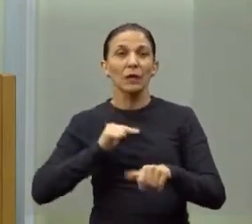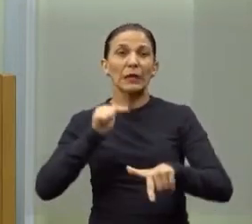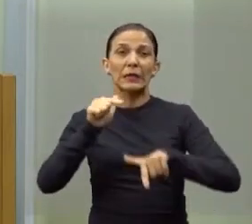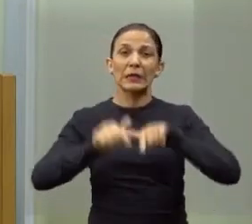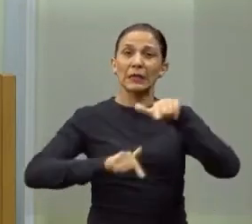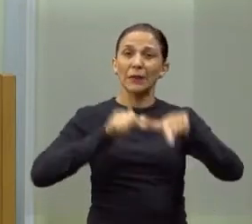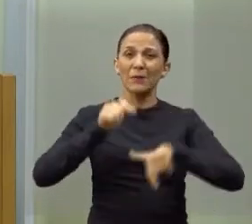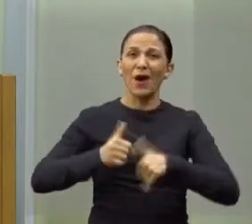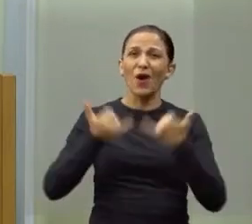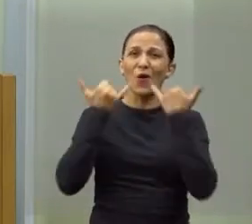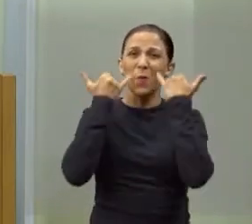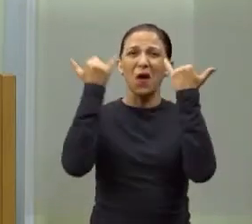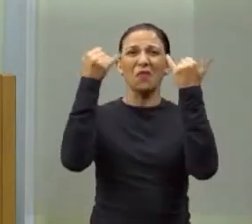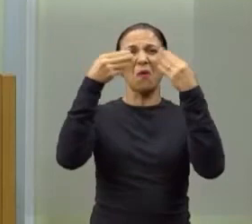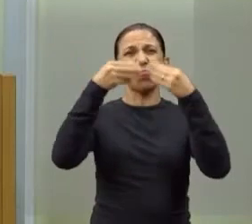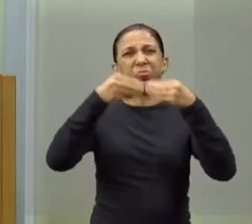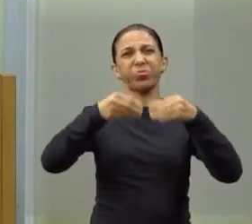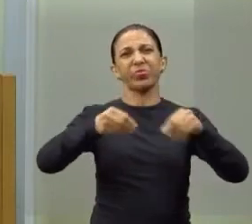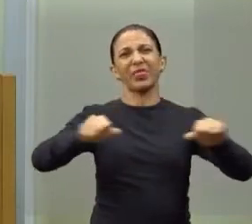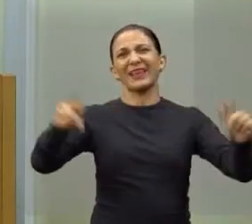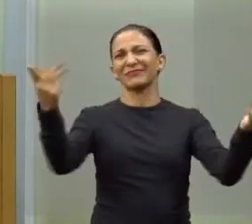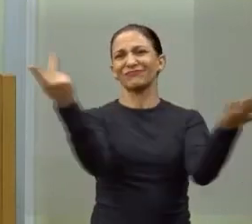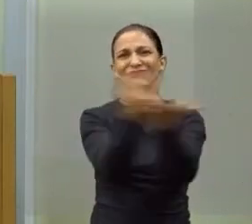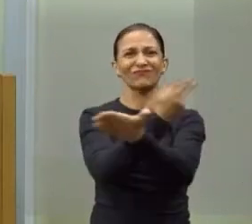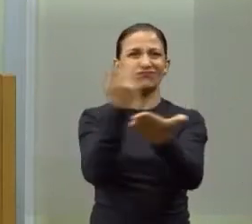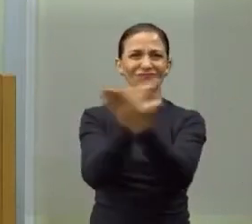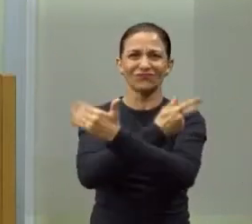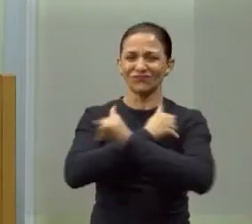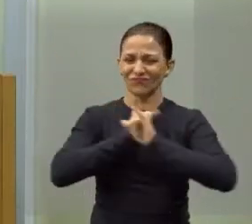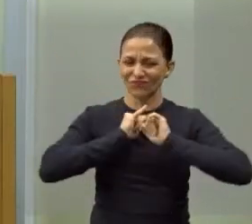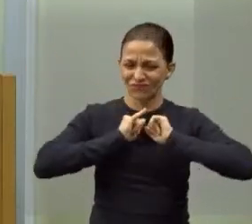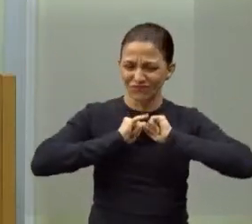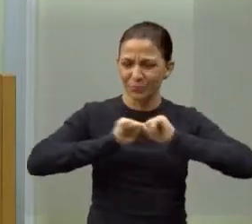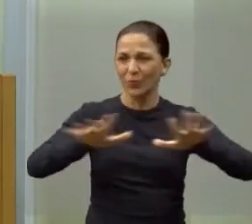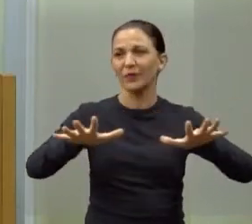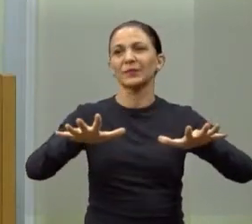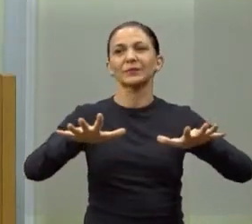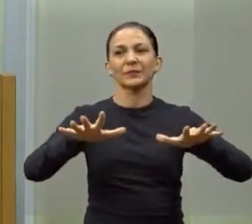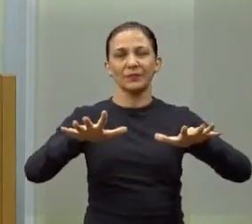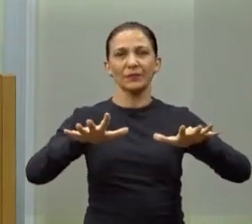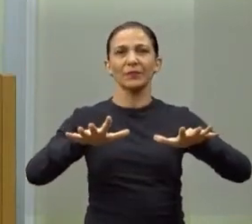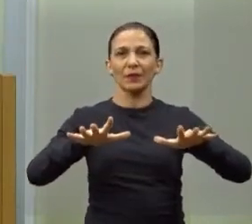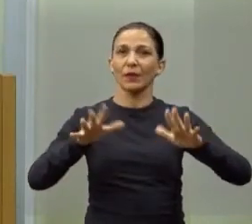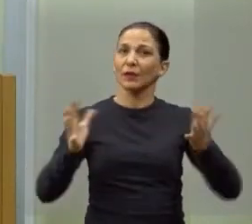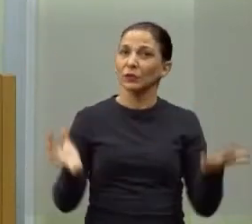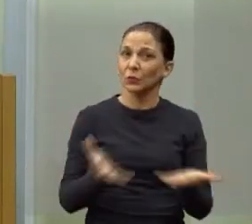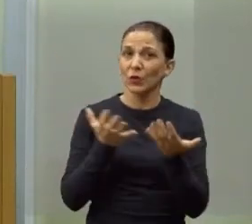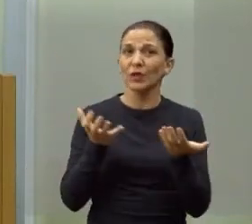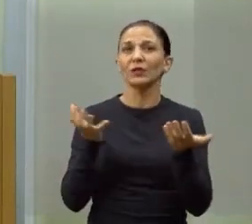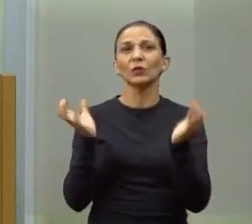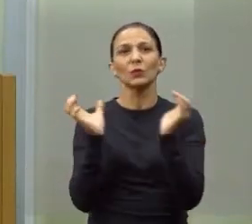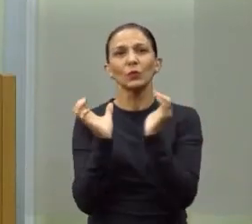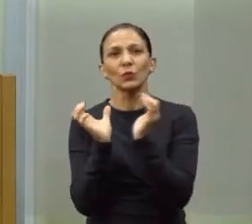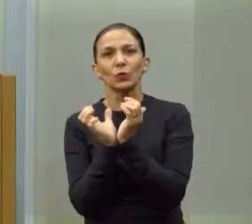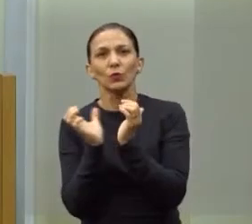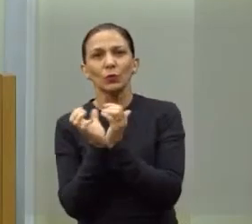de desinformação, viu, vereadora Filipa, que muitas vezes é estimulado pelos grupos que